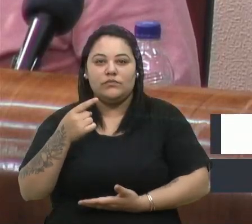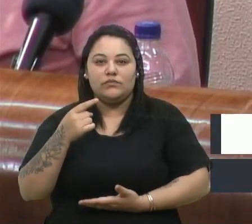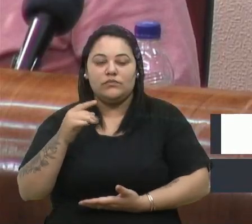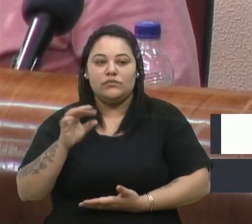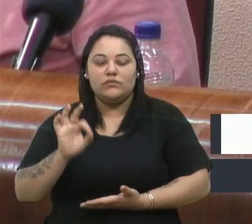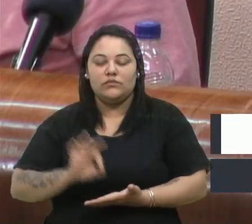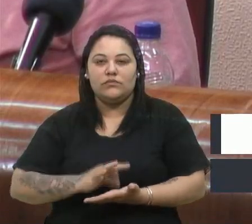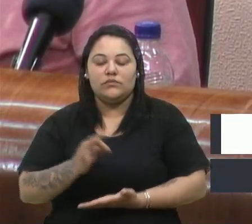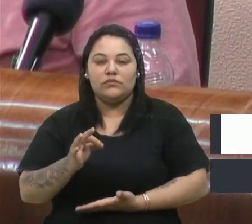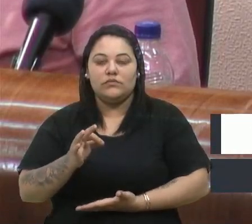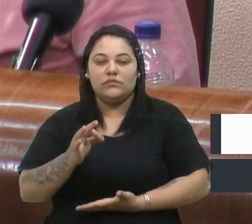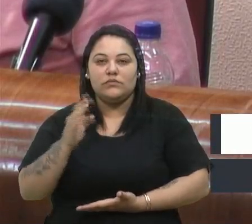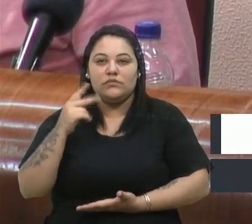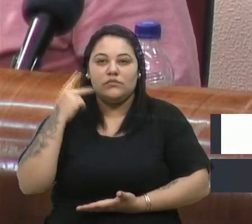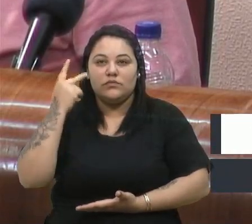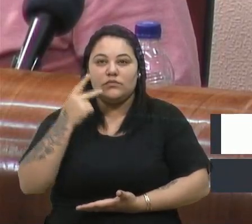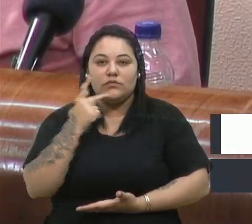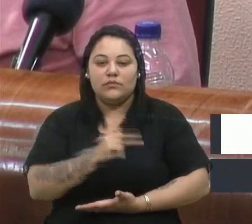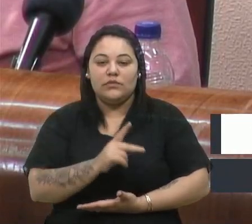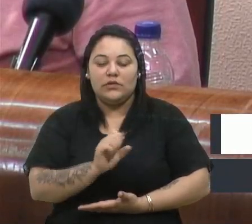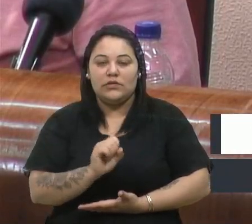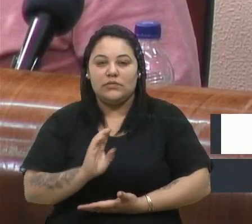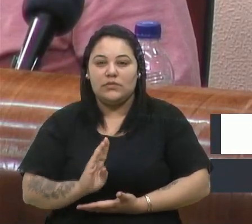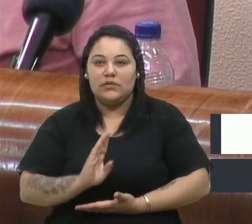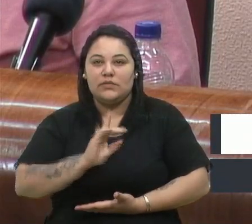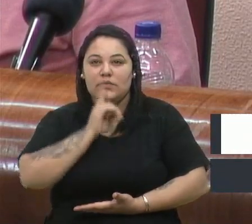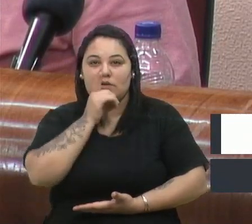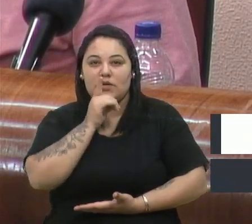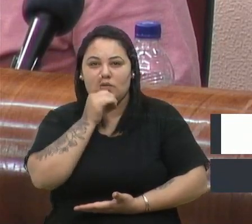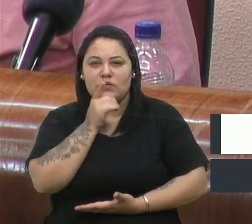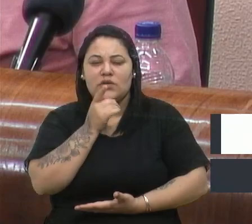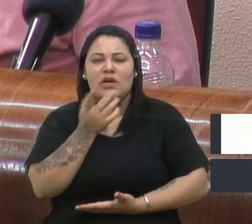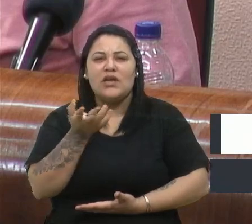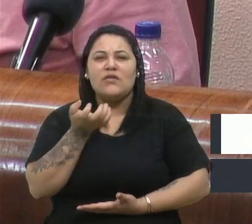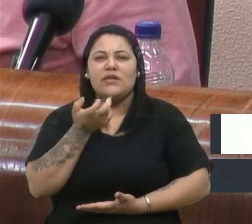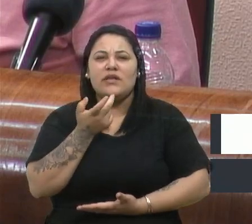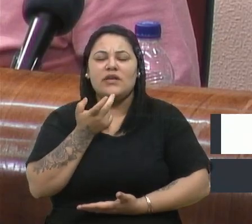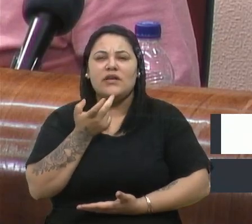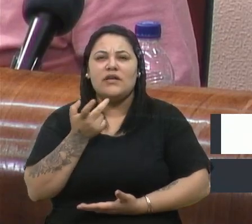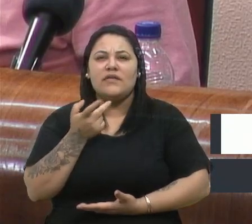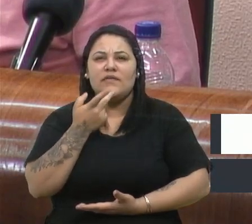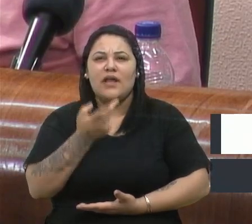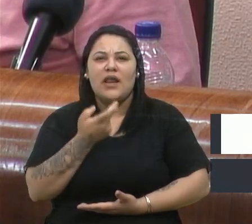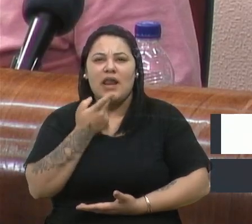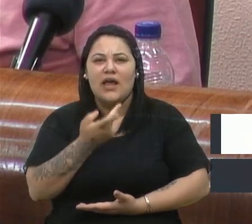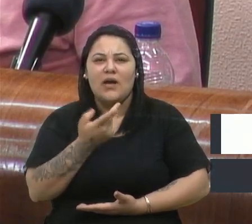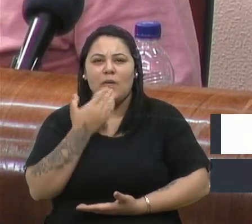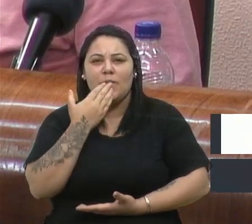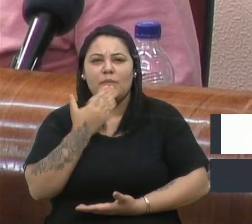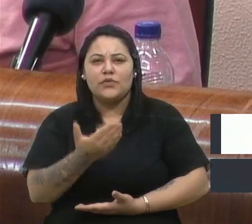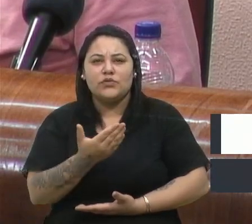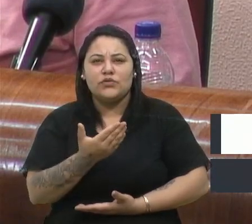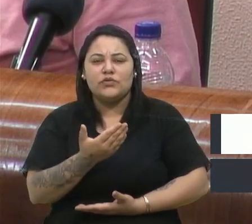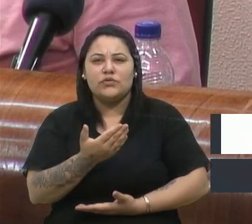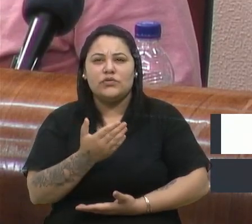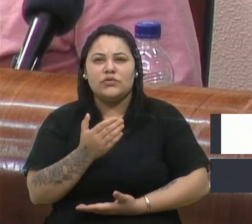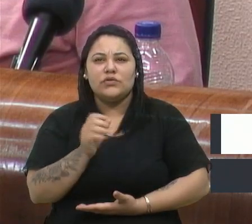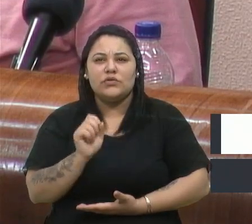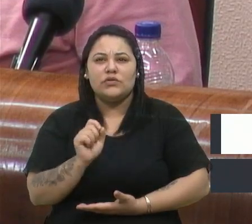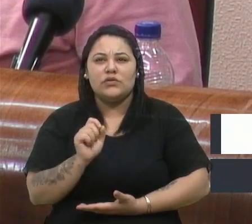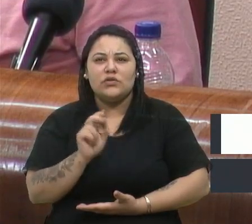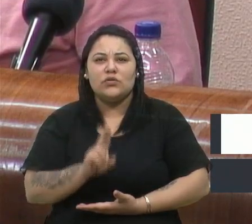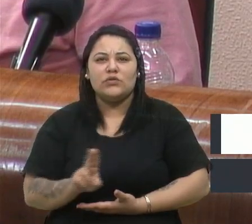vereador do PSB, Alberto Meneguzzi, eu queria fazer uma solicitação de que utilizássemos